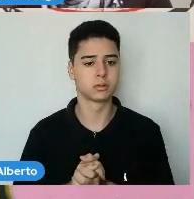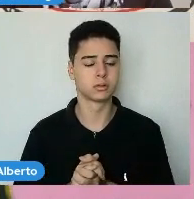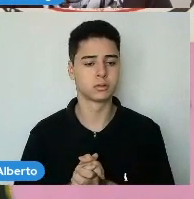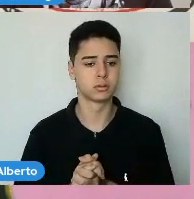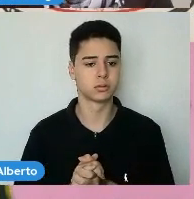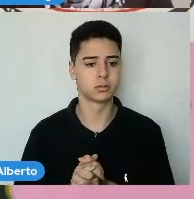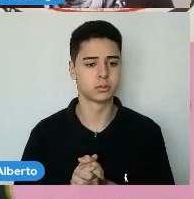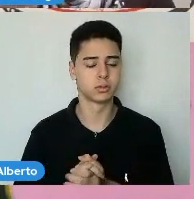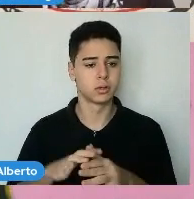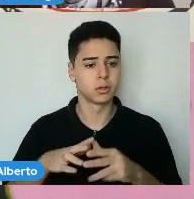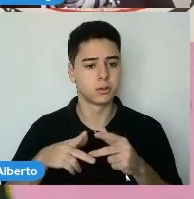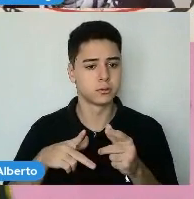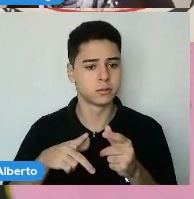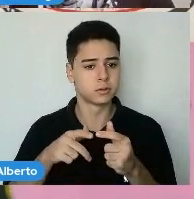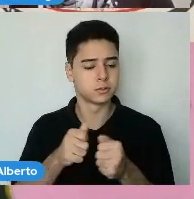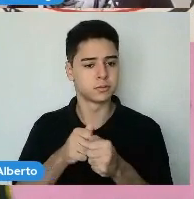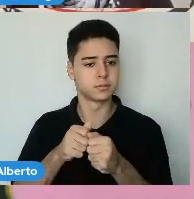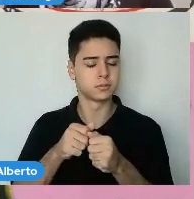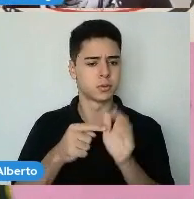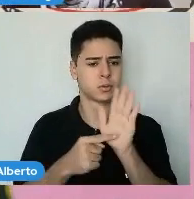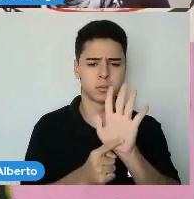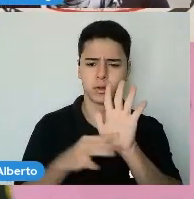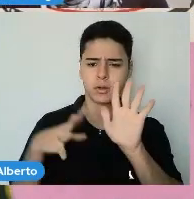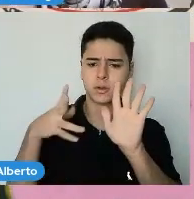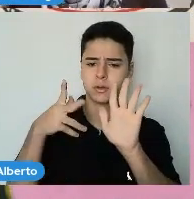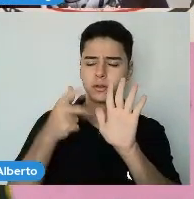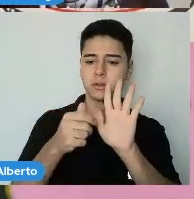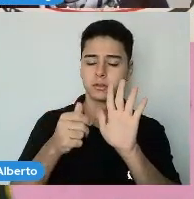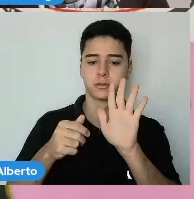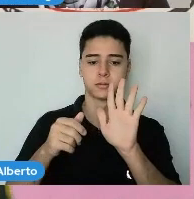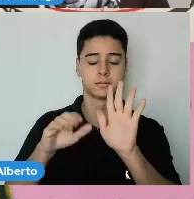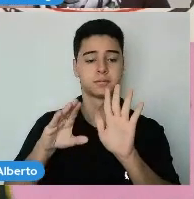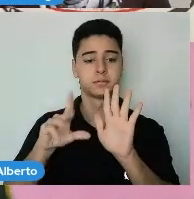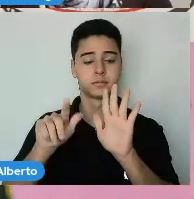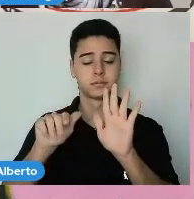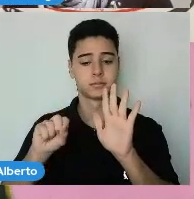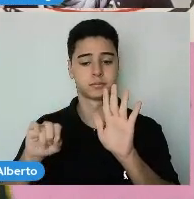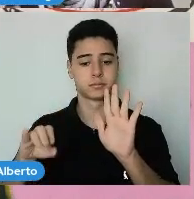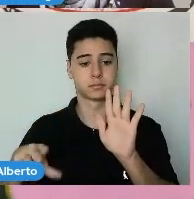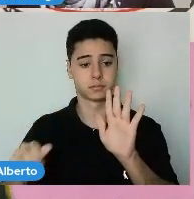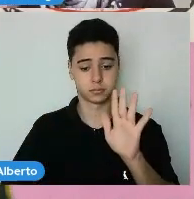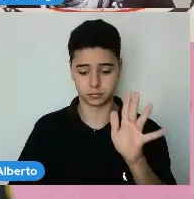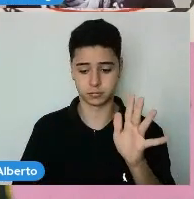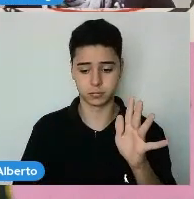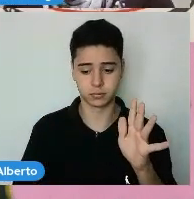de uma referência de linguagem pictórica clássica, usa temas